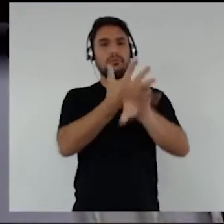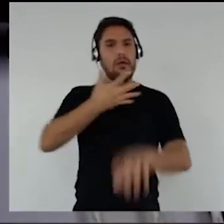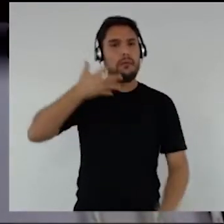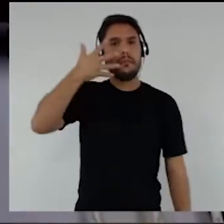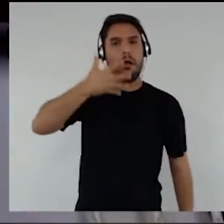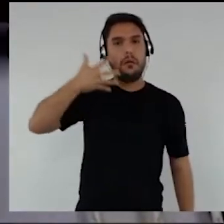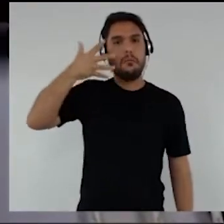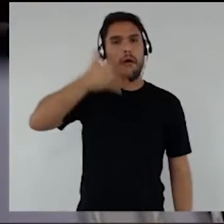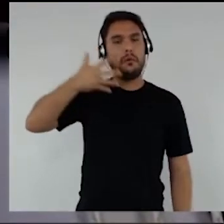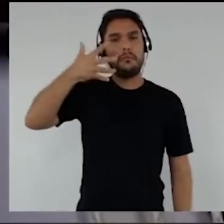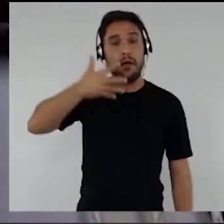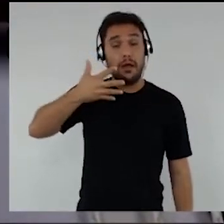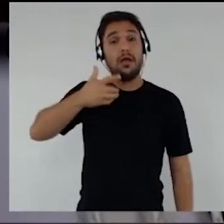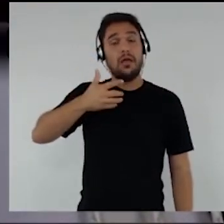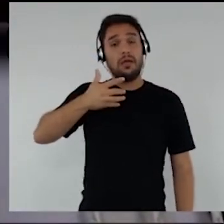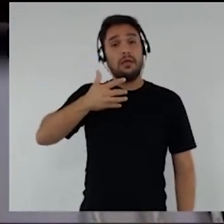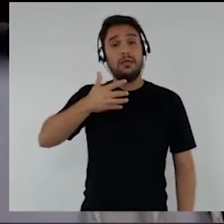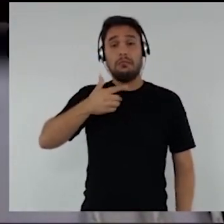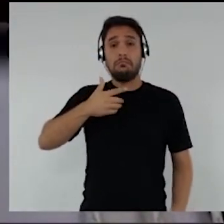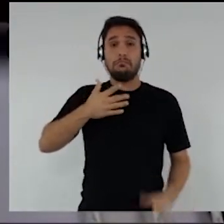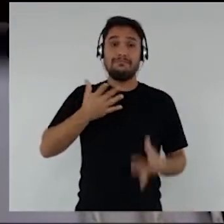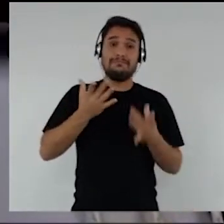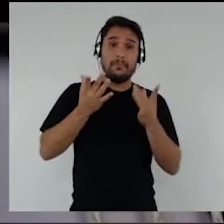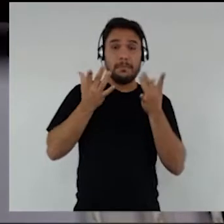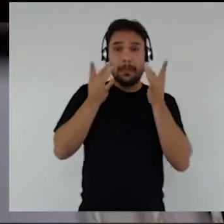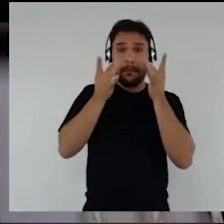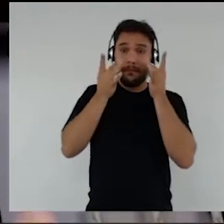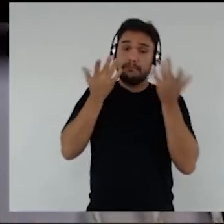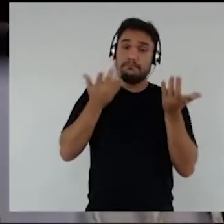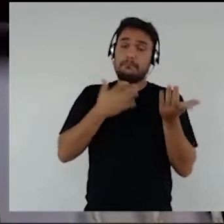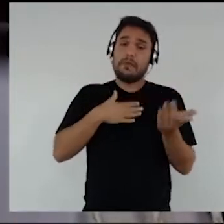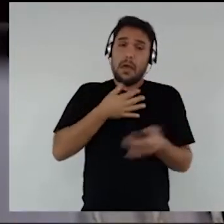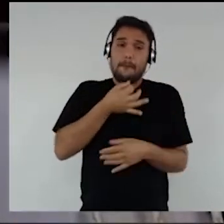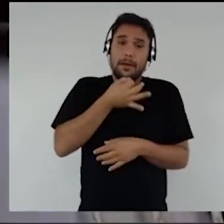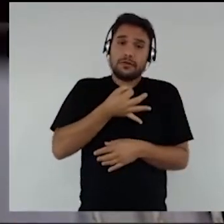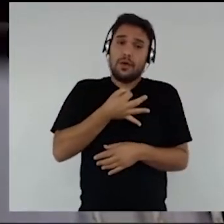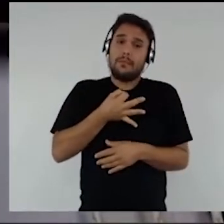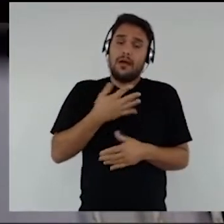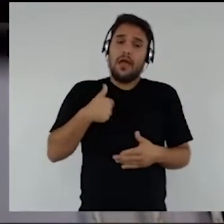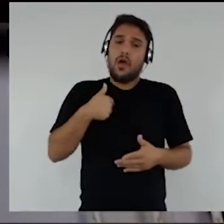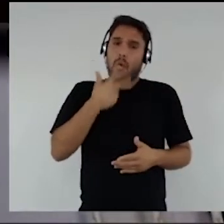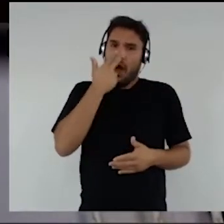orais, e, pessoalmente, eu acho que isso tem funcionado muito bem,